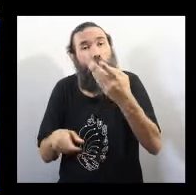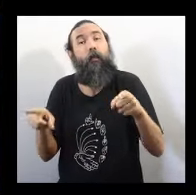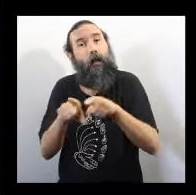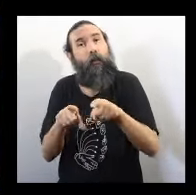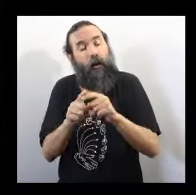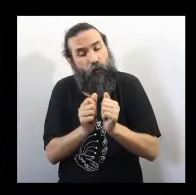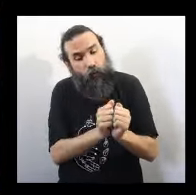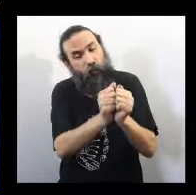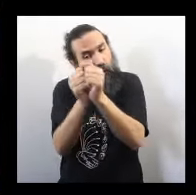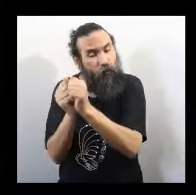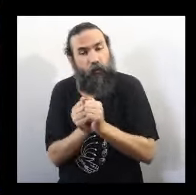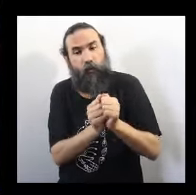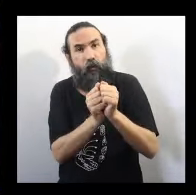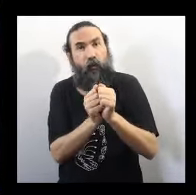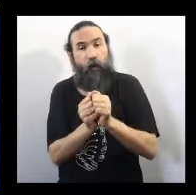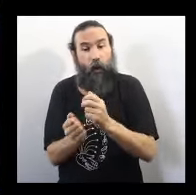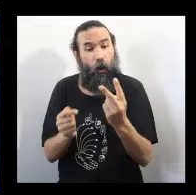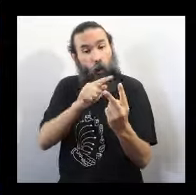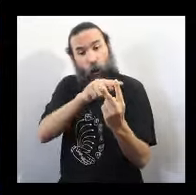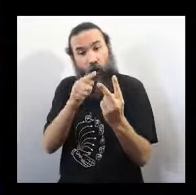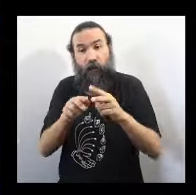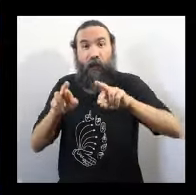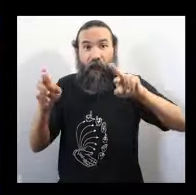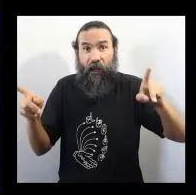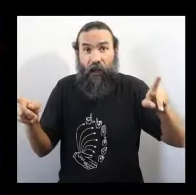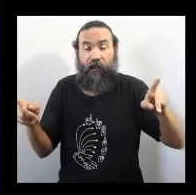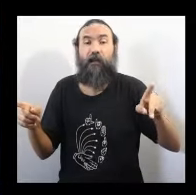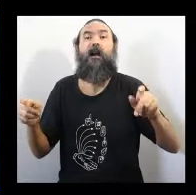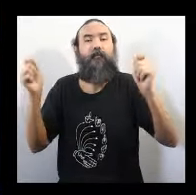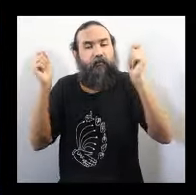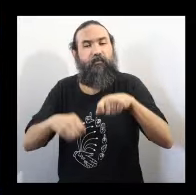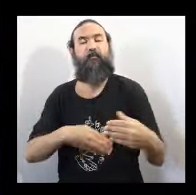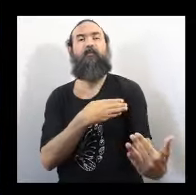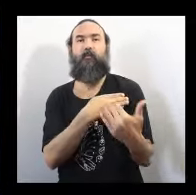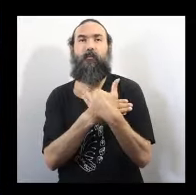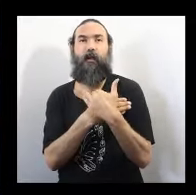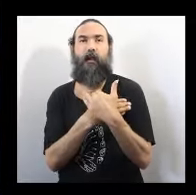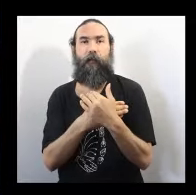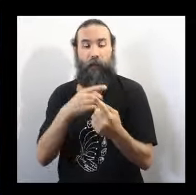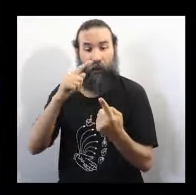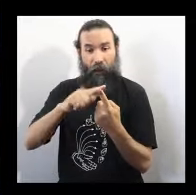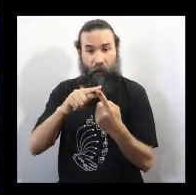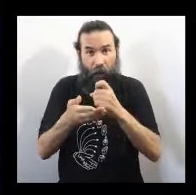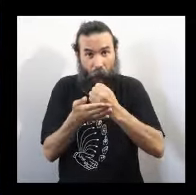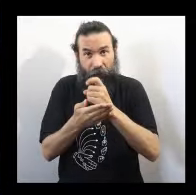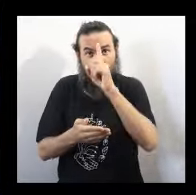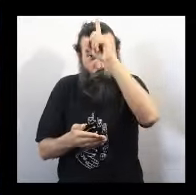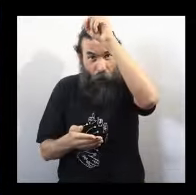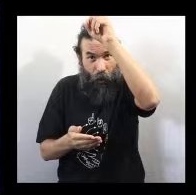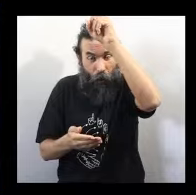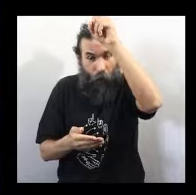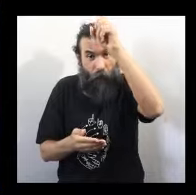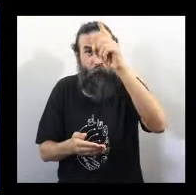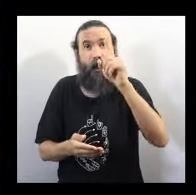comunhão as duas formas dele a diferença importante cada qual tem uma função a medicina